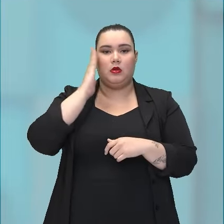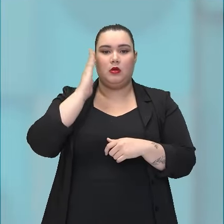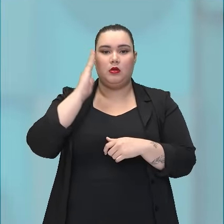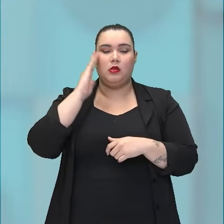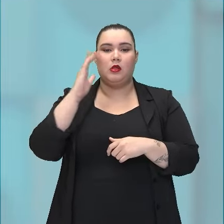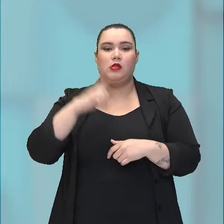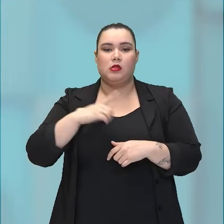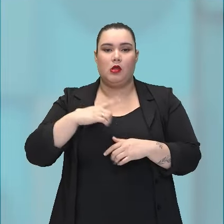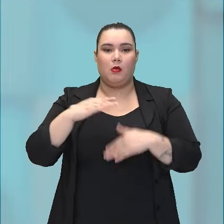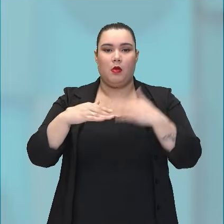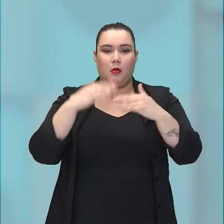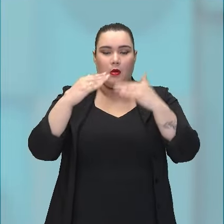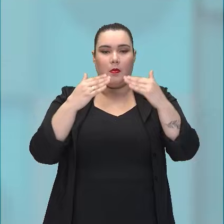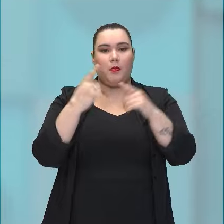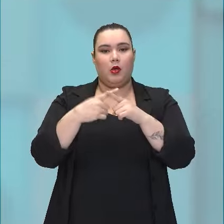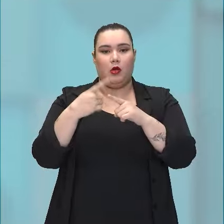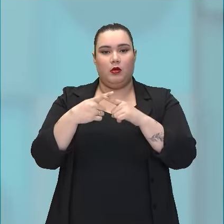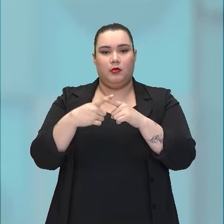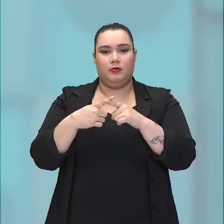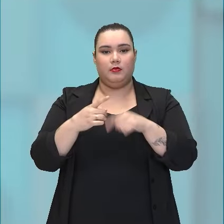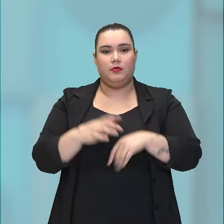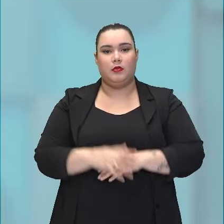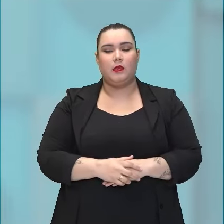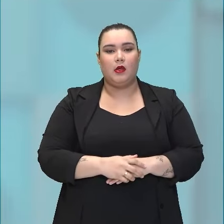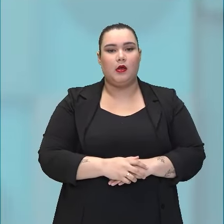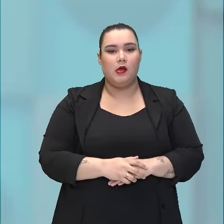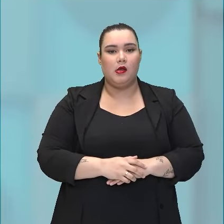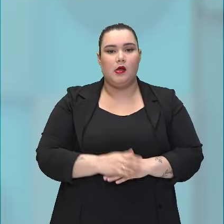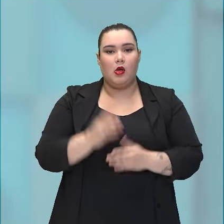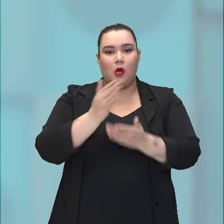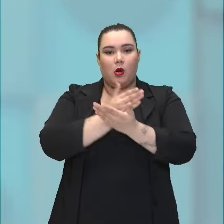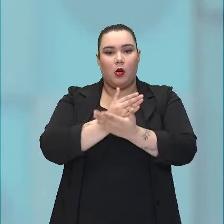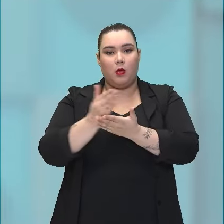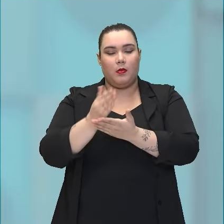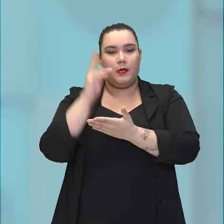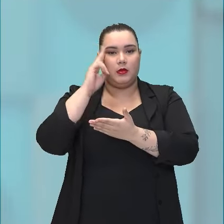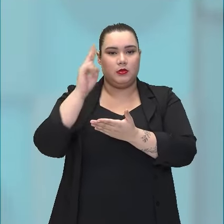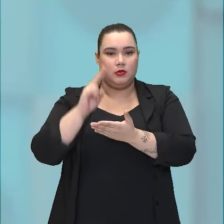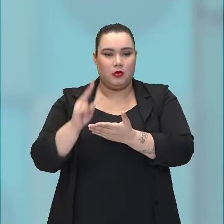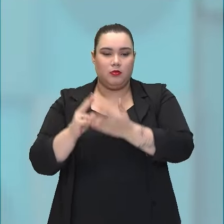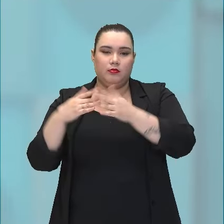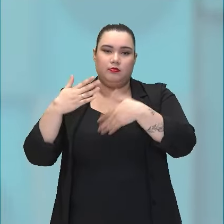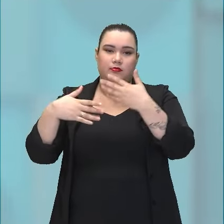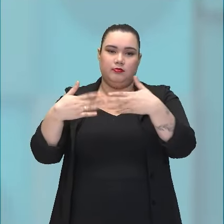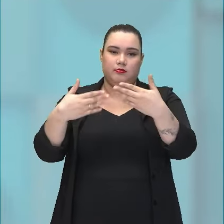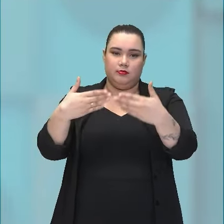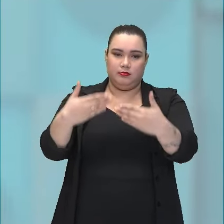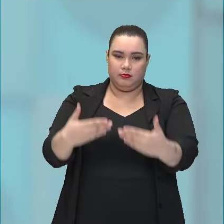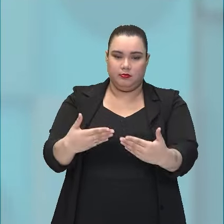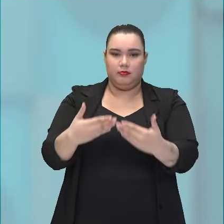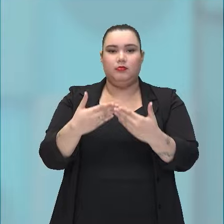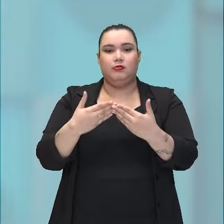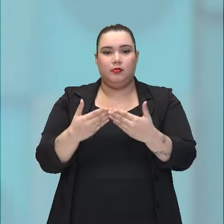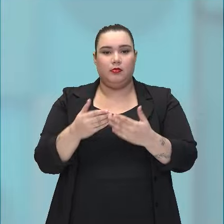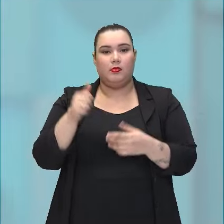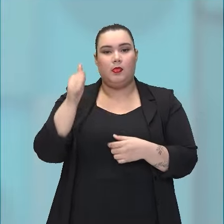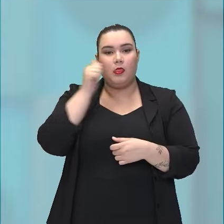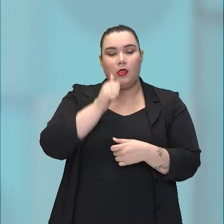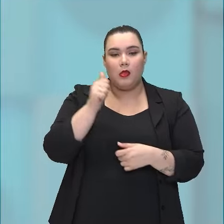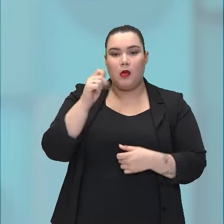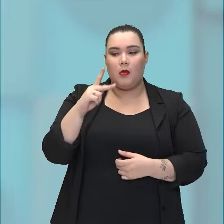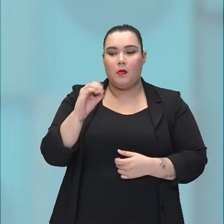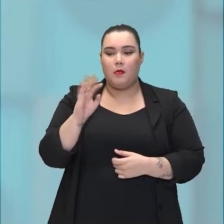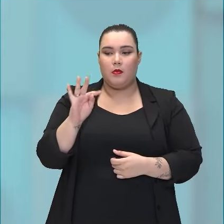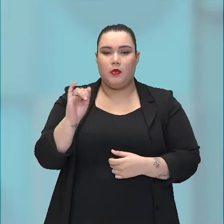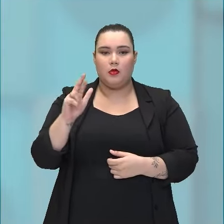uma evolução de tempo, porque nós sabemos que começa a história e ao longo, quando Potira fica